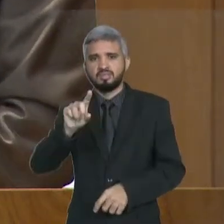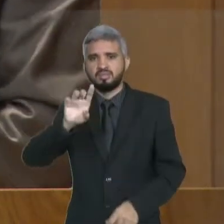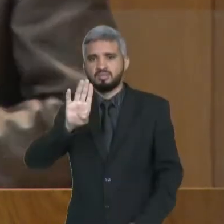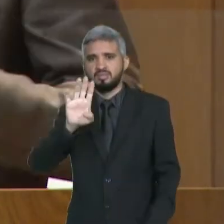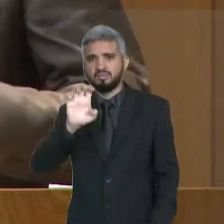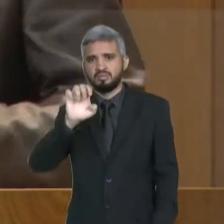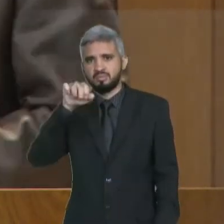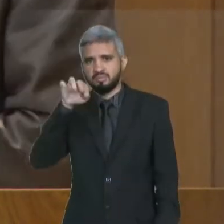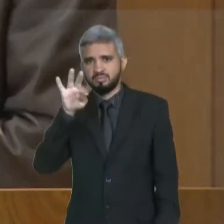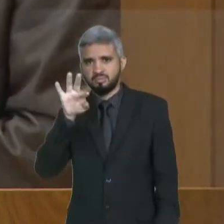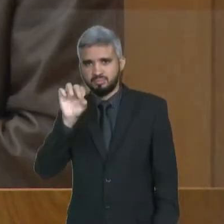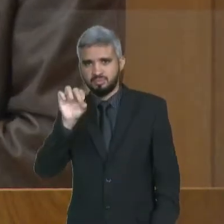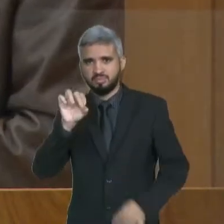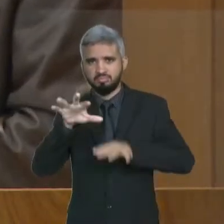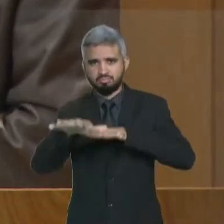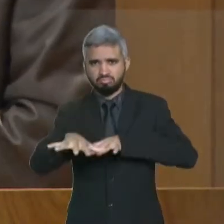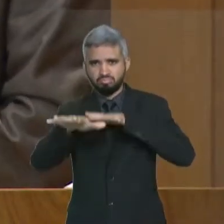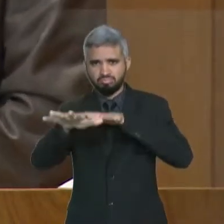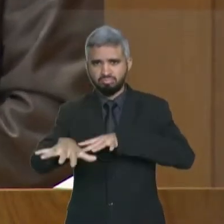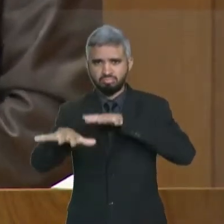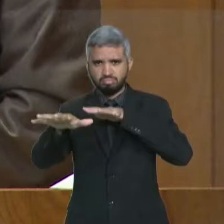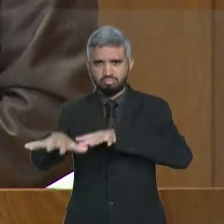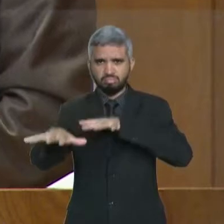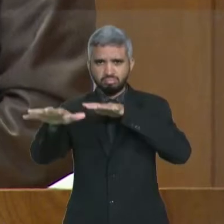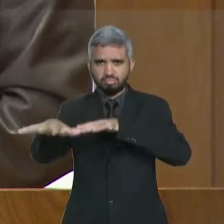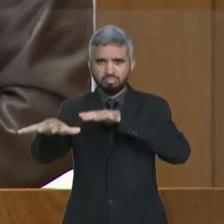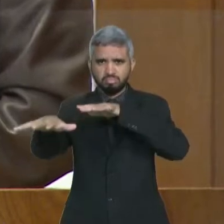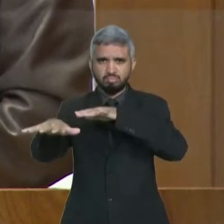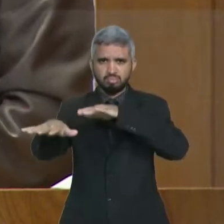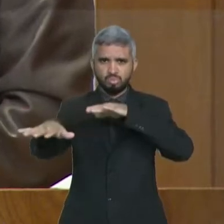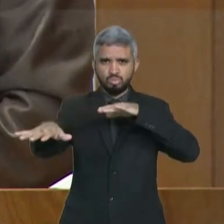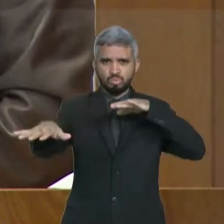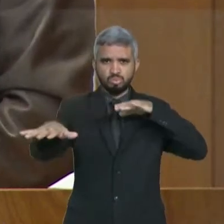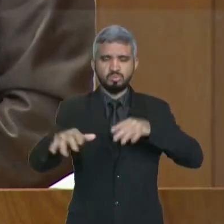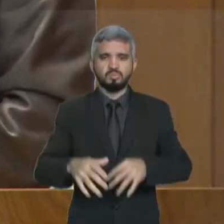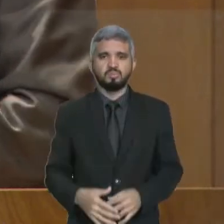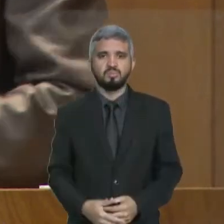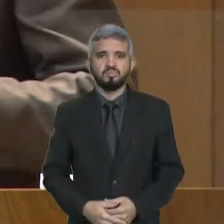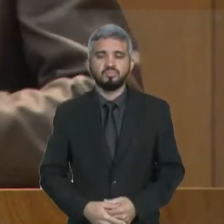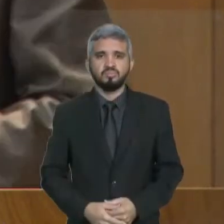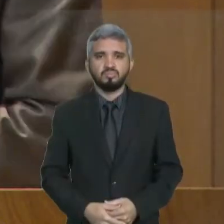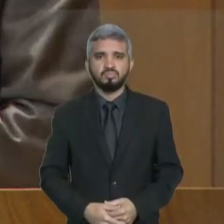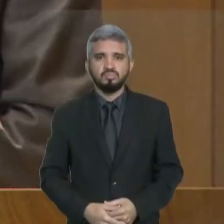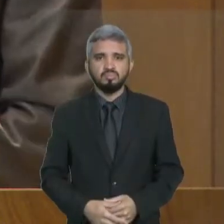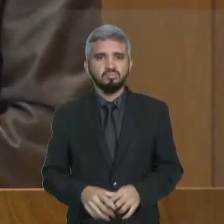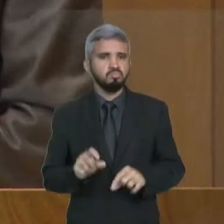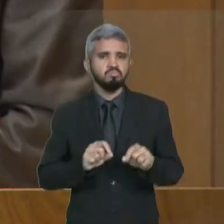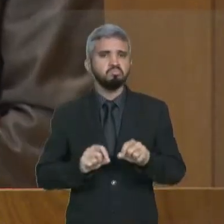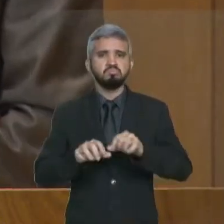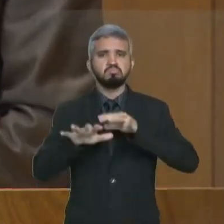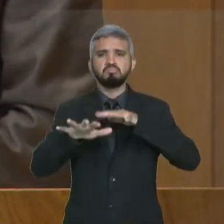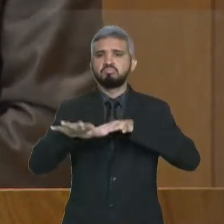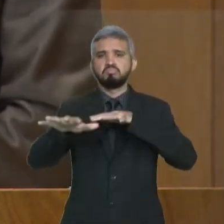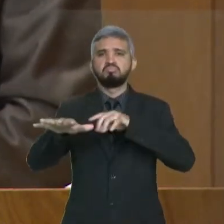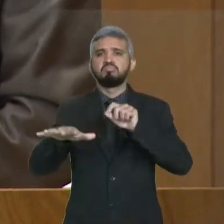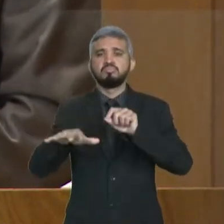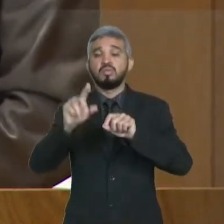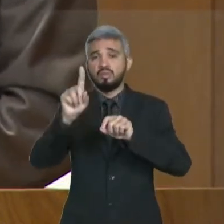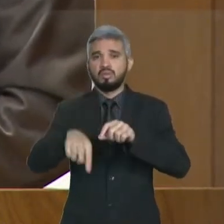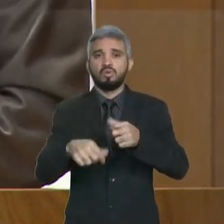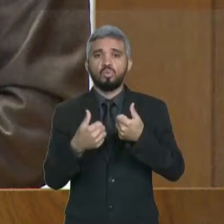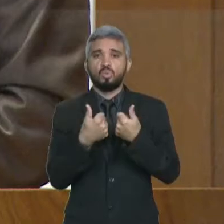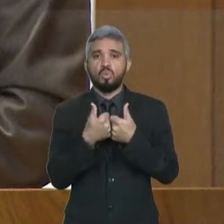O que é a caravana caravana consiste em um ônibus em que a